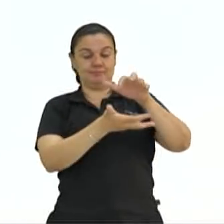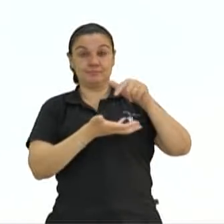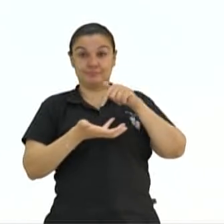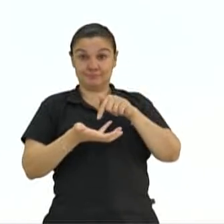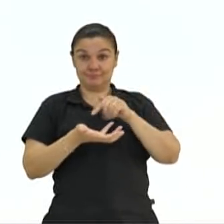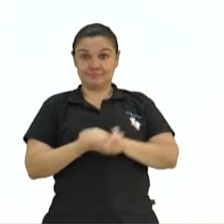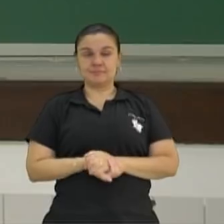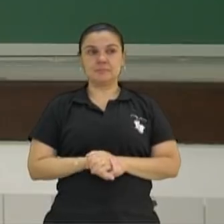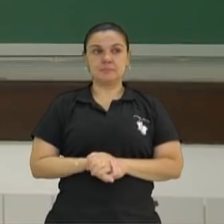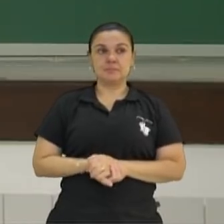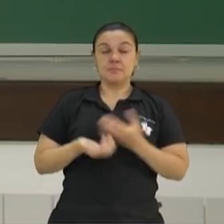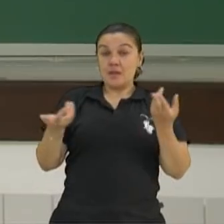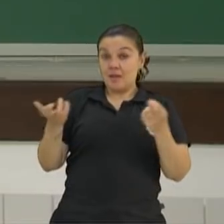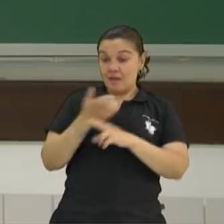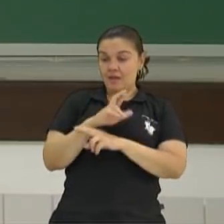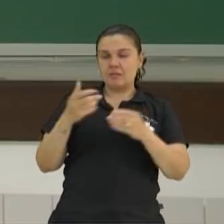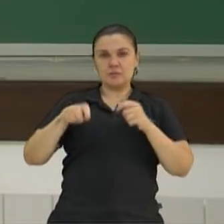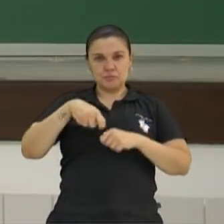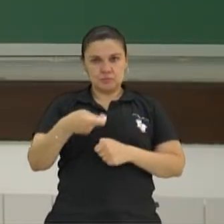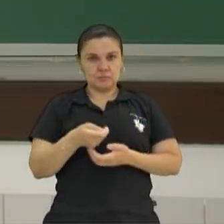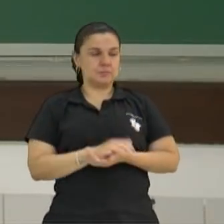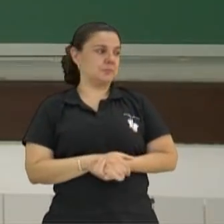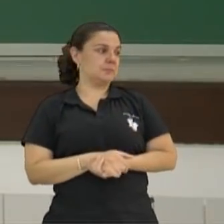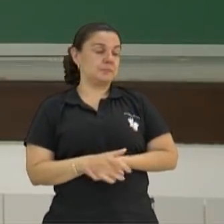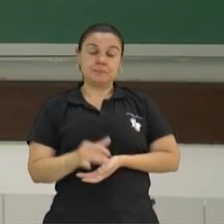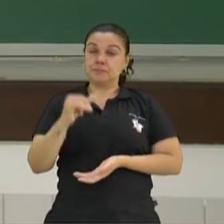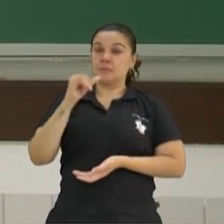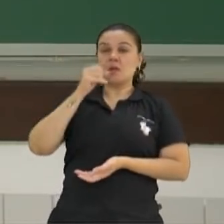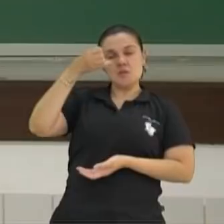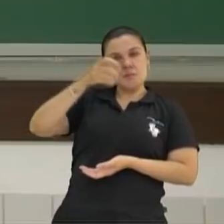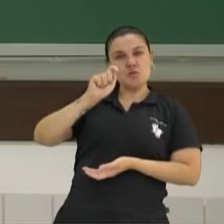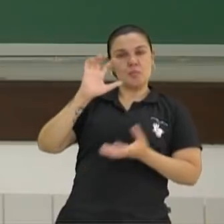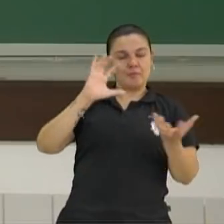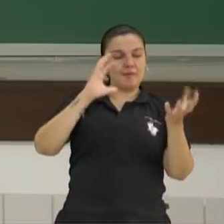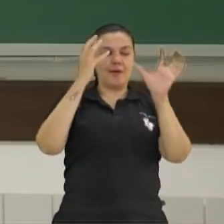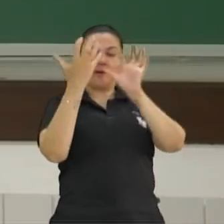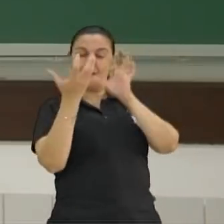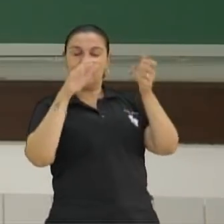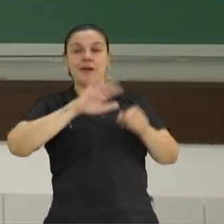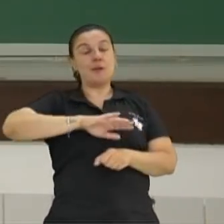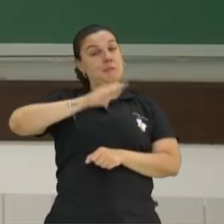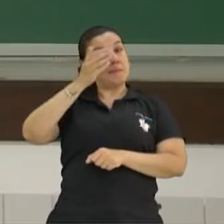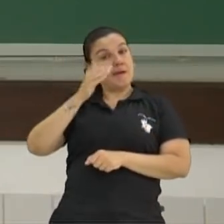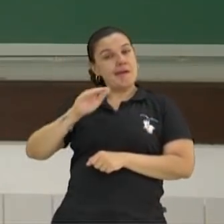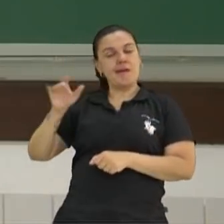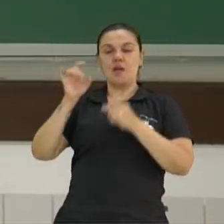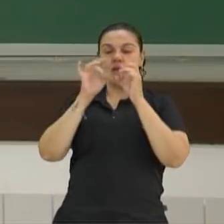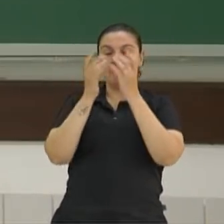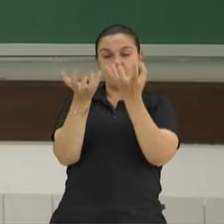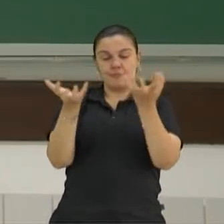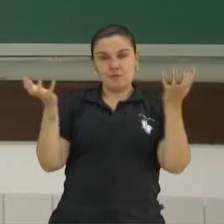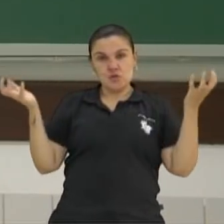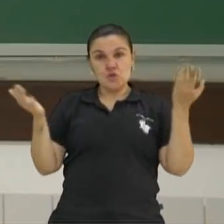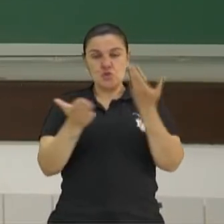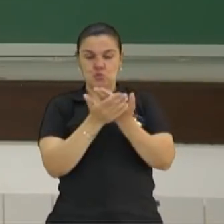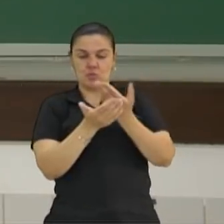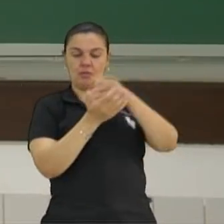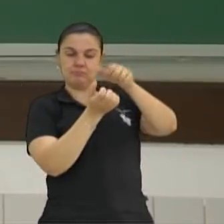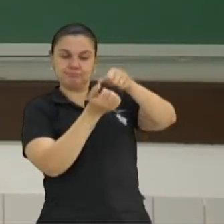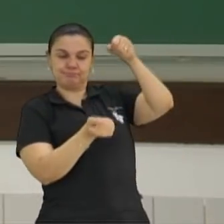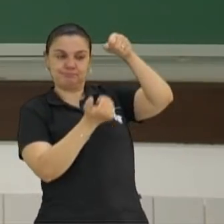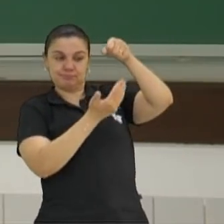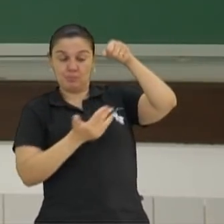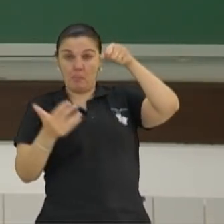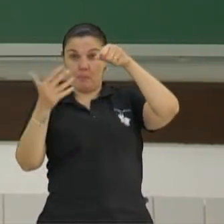planeta e a inter-relação entre eles. Vamos falar sobre clima, relevo, vegetação. Utilizamos a cartografia, os